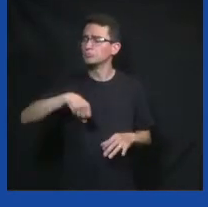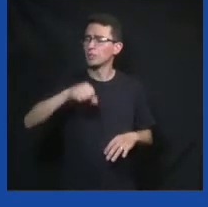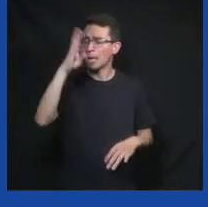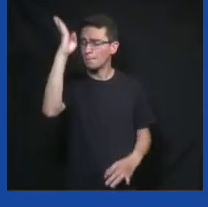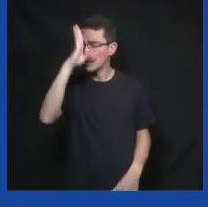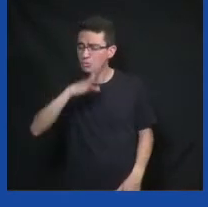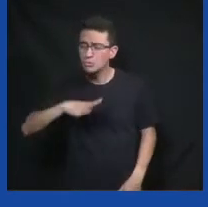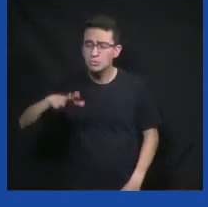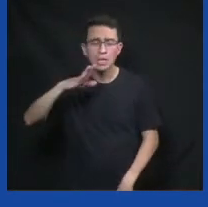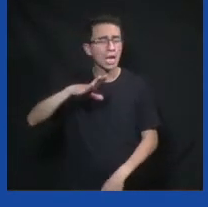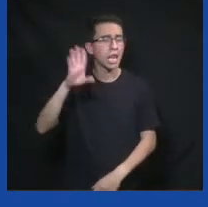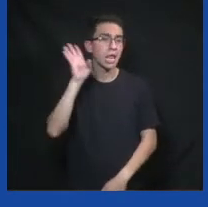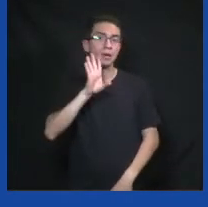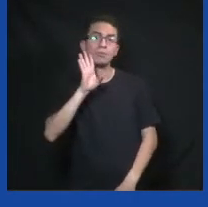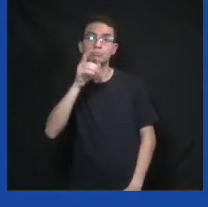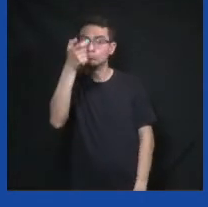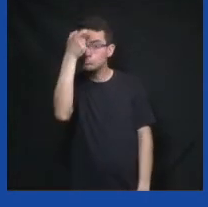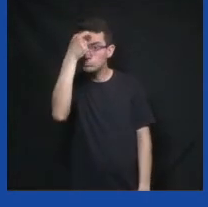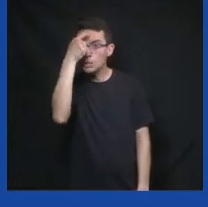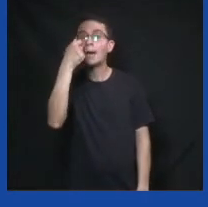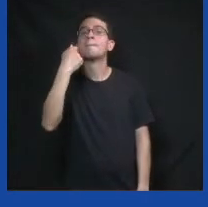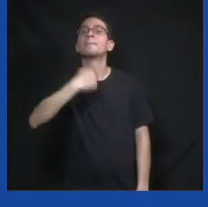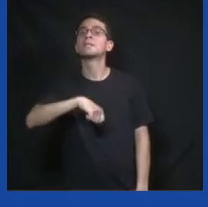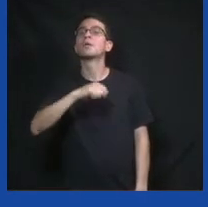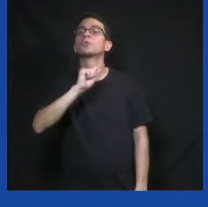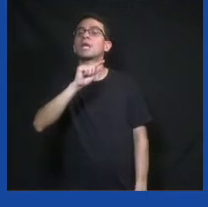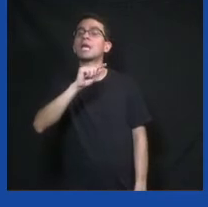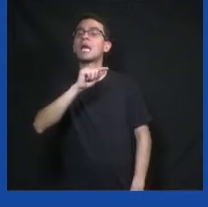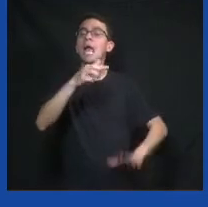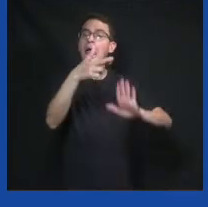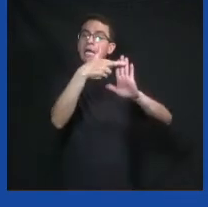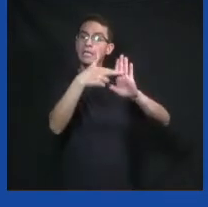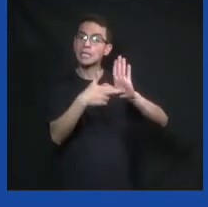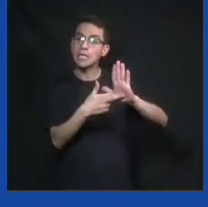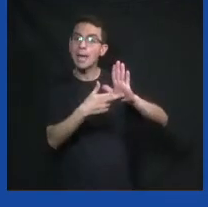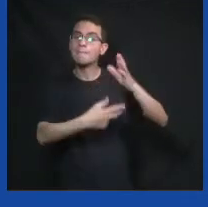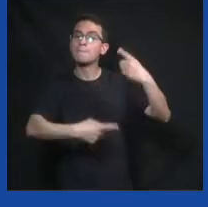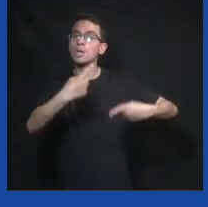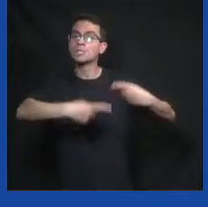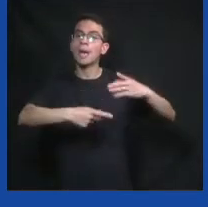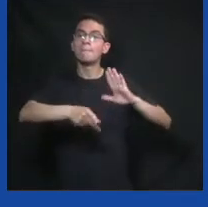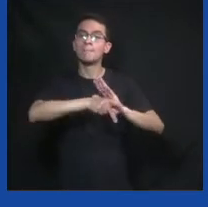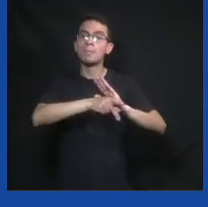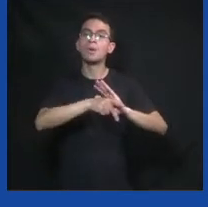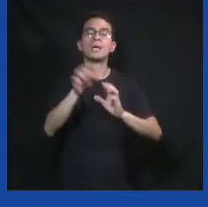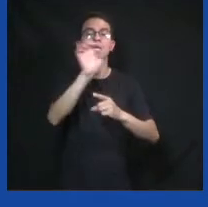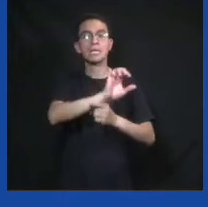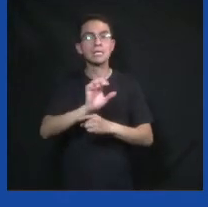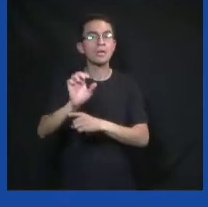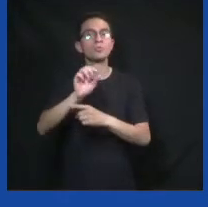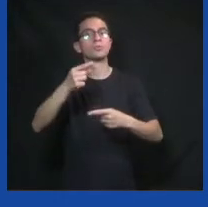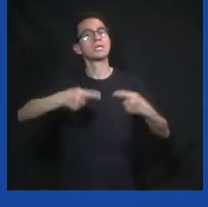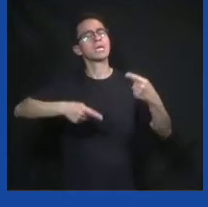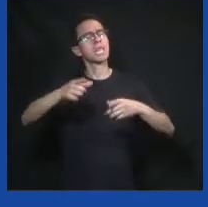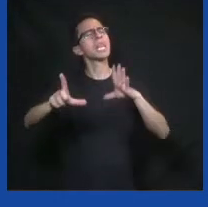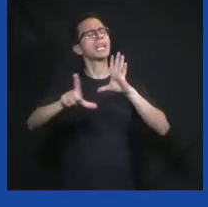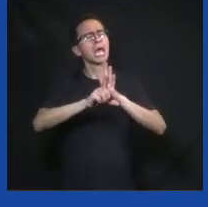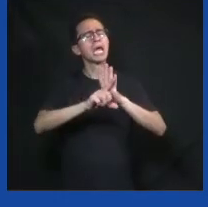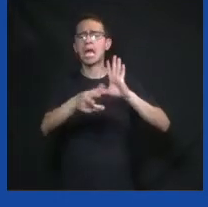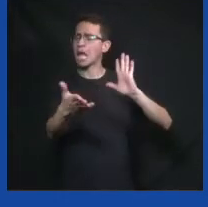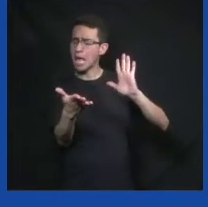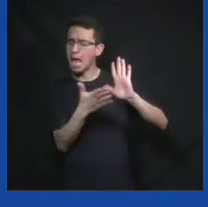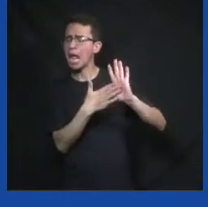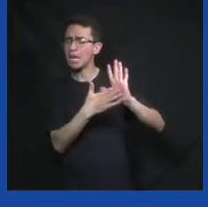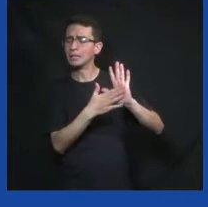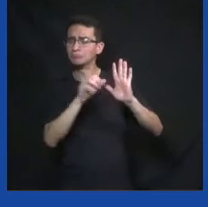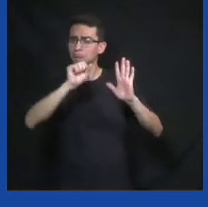o que o Alex falou, tem que ser política de Estado. Não adianta ser a gente ficar fazendo esse esforço aqui a partir da sociedade civil, isso também não virá parte de